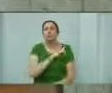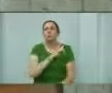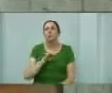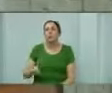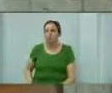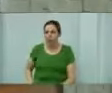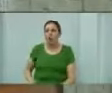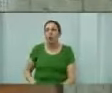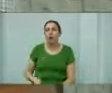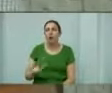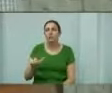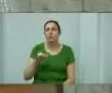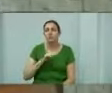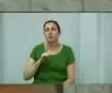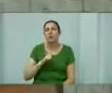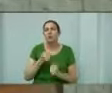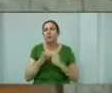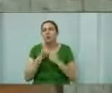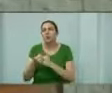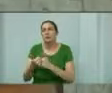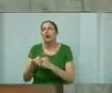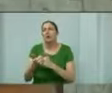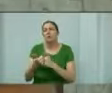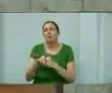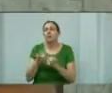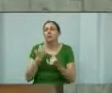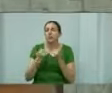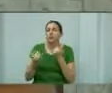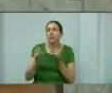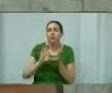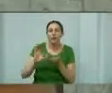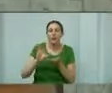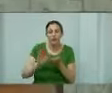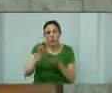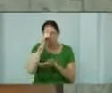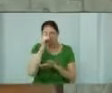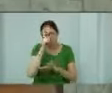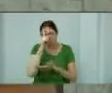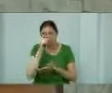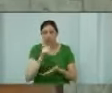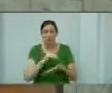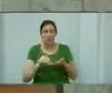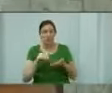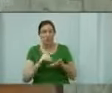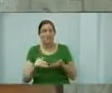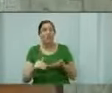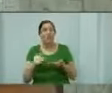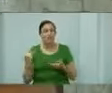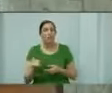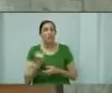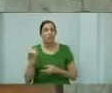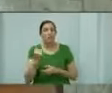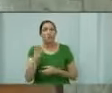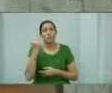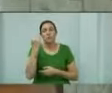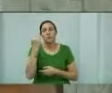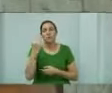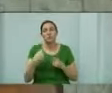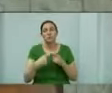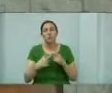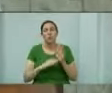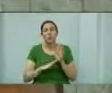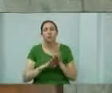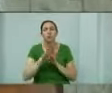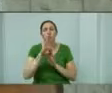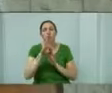têm trazido recursos para nós, seja para o hospital, seja para as nossas secretarias. Isso é importante, porque isso agrega, né, no nosso orçamento. Nós temos